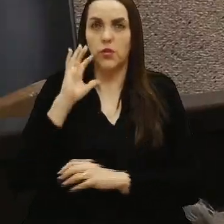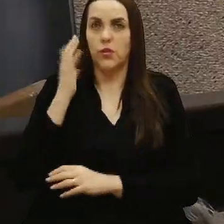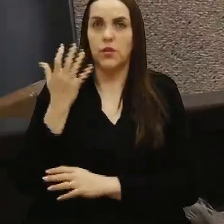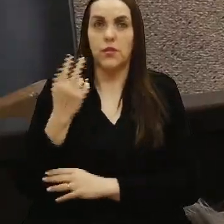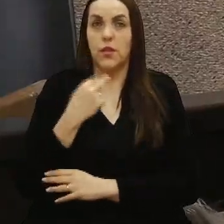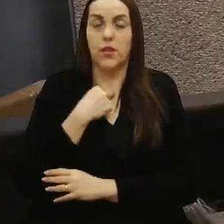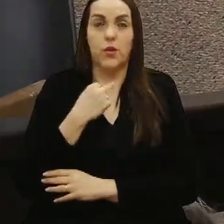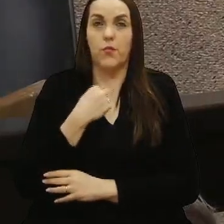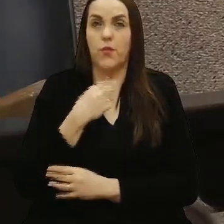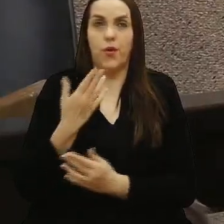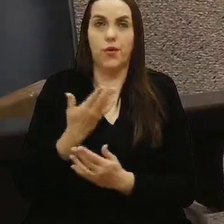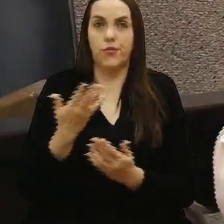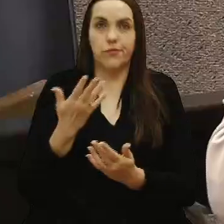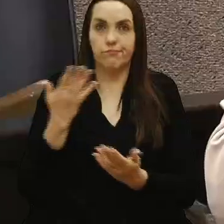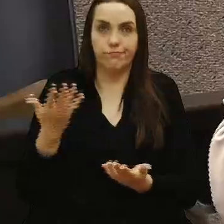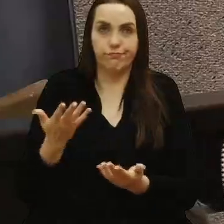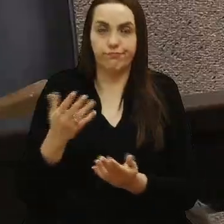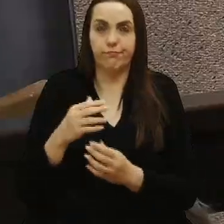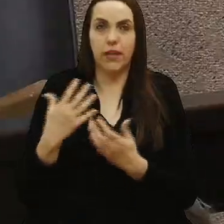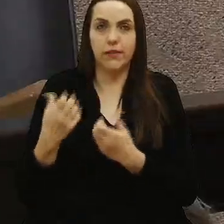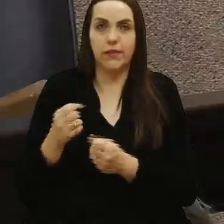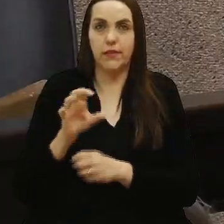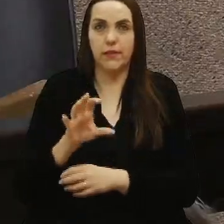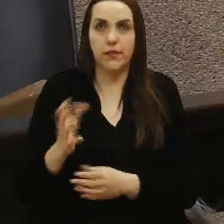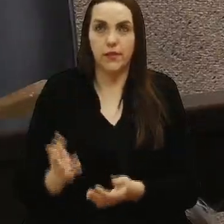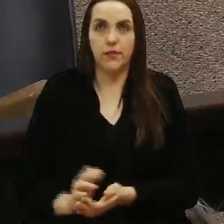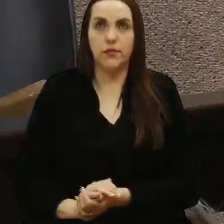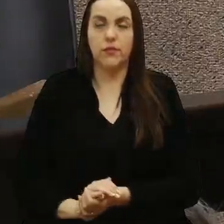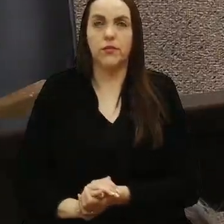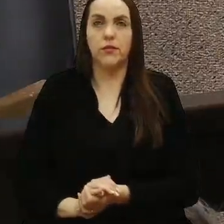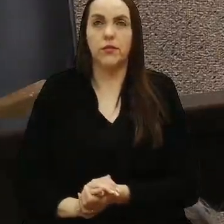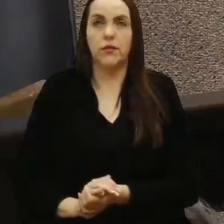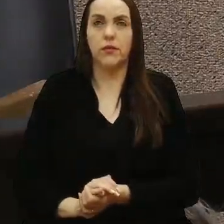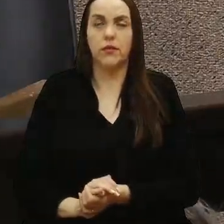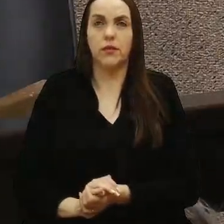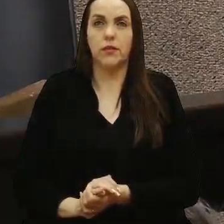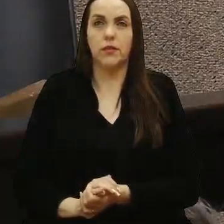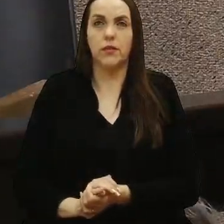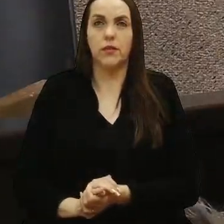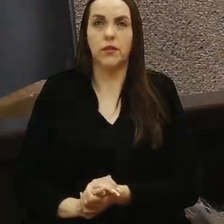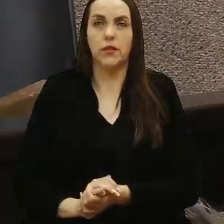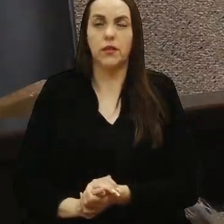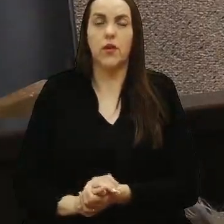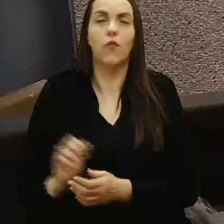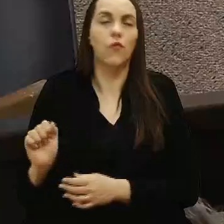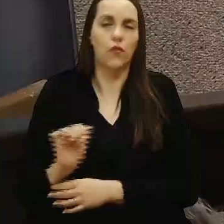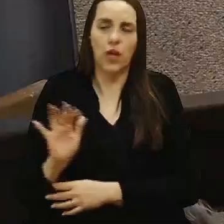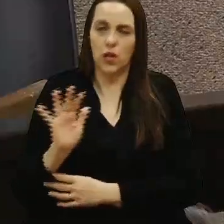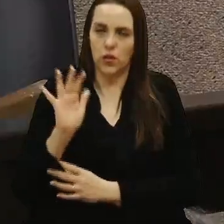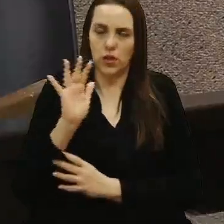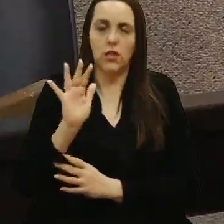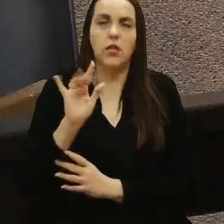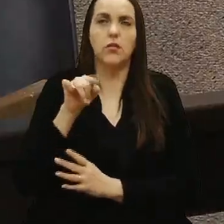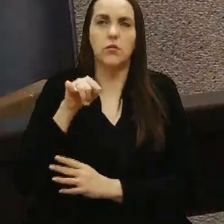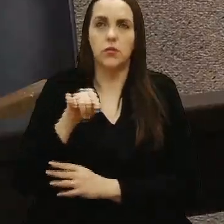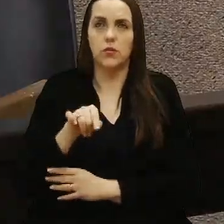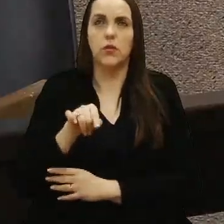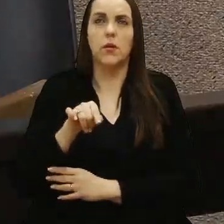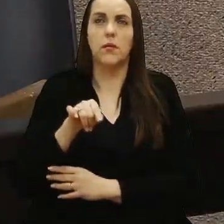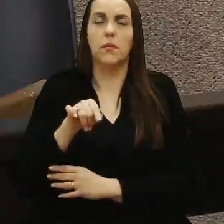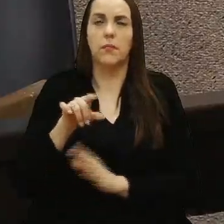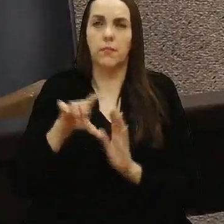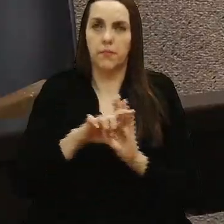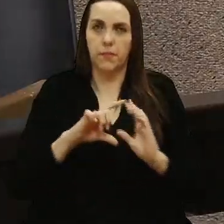ser fadado a isso. Então, eu valorizo a questão do